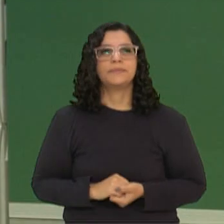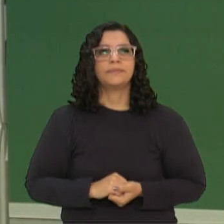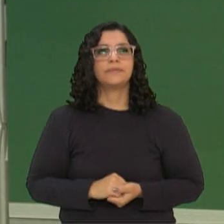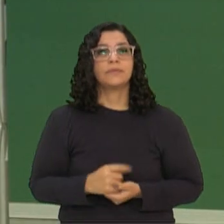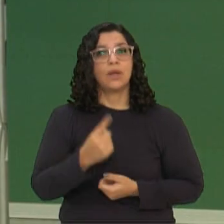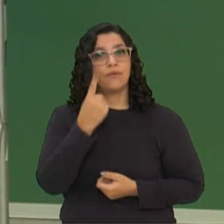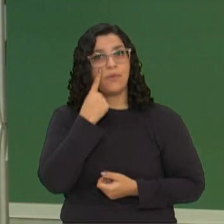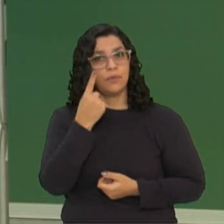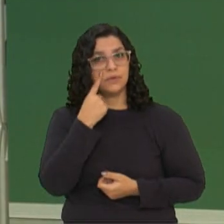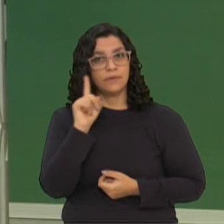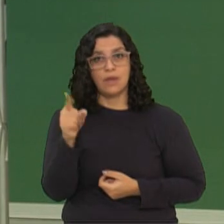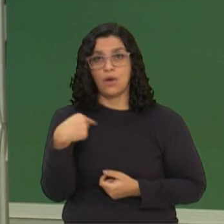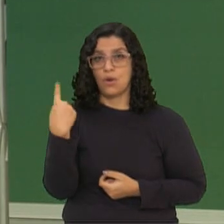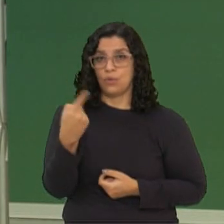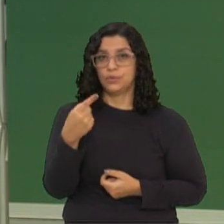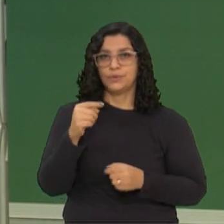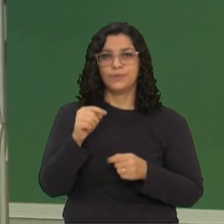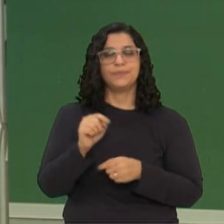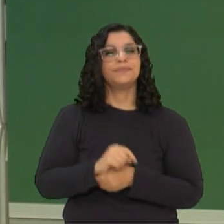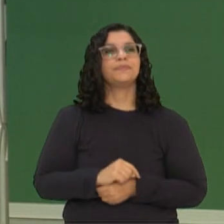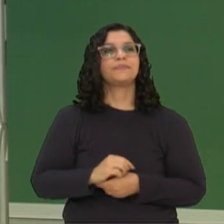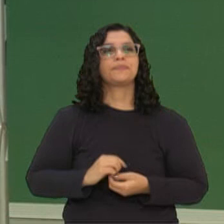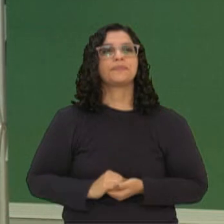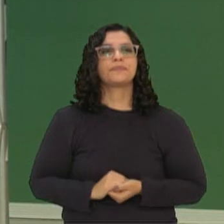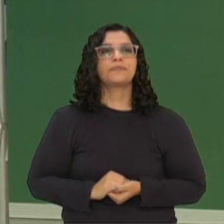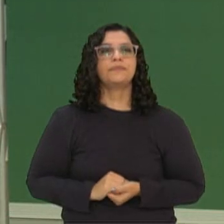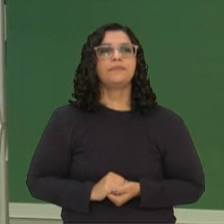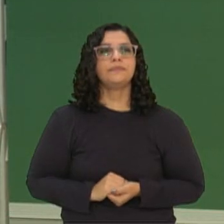Então, vamos passar aqui para o próximo slide.